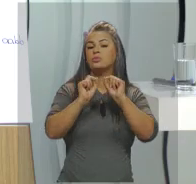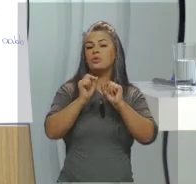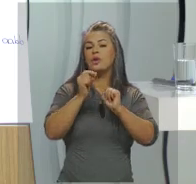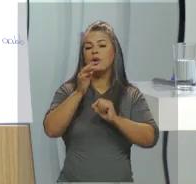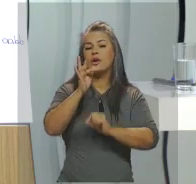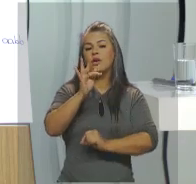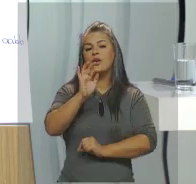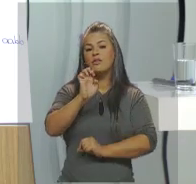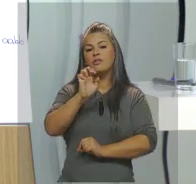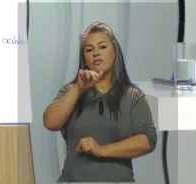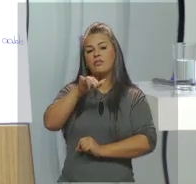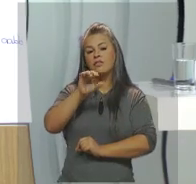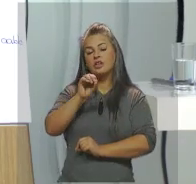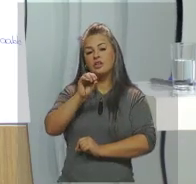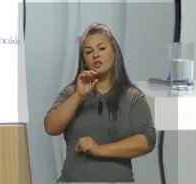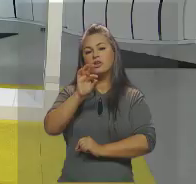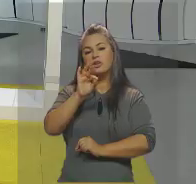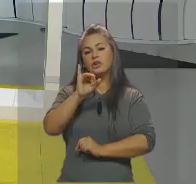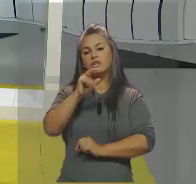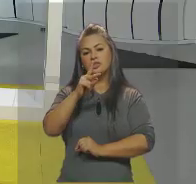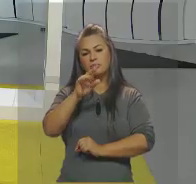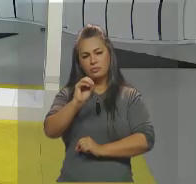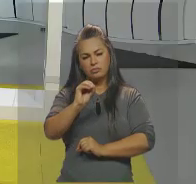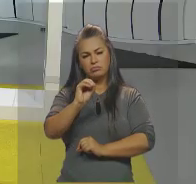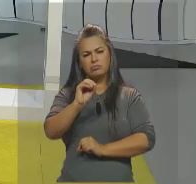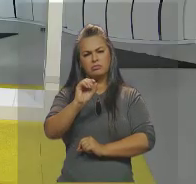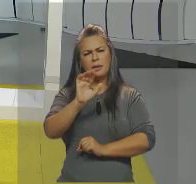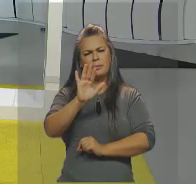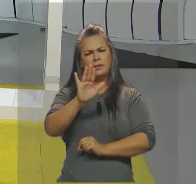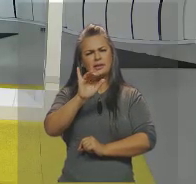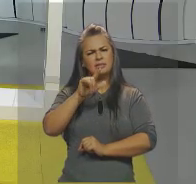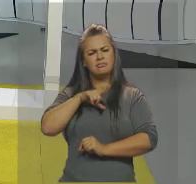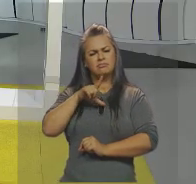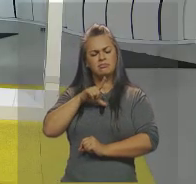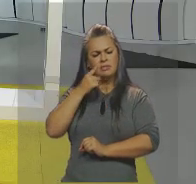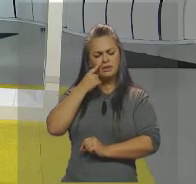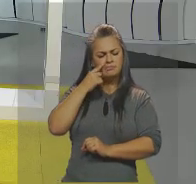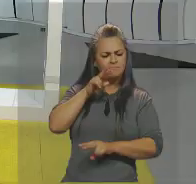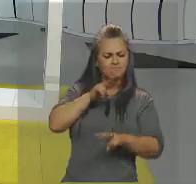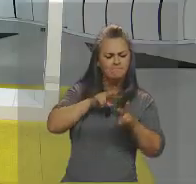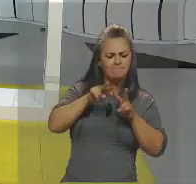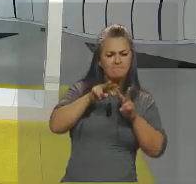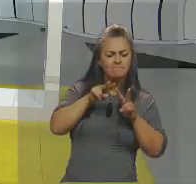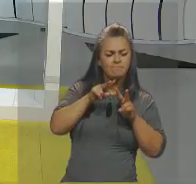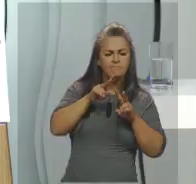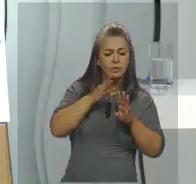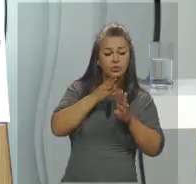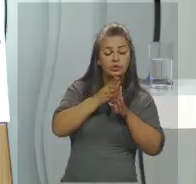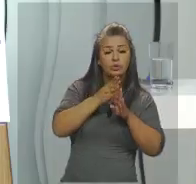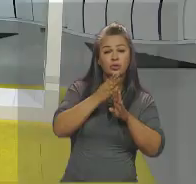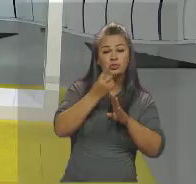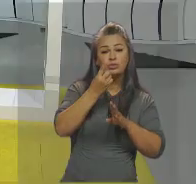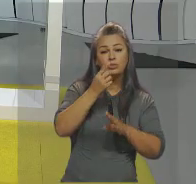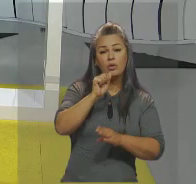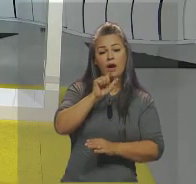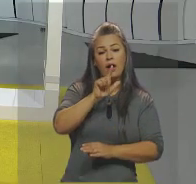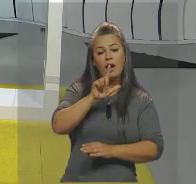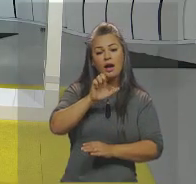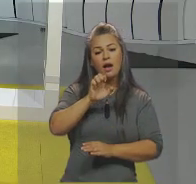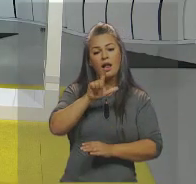eu tenho só a presença de um alelo, seja ele ou Azão ou Bzão, no formato das arbóboras, vai determinar qual